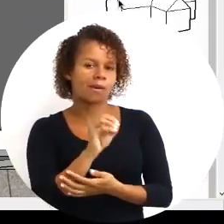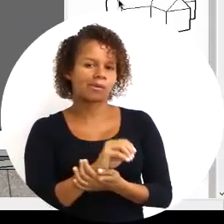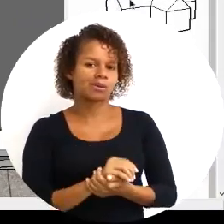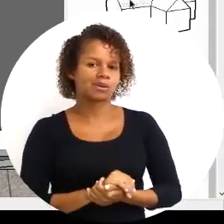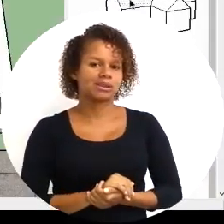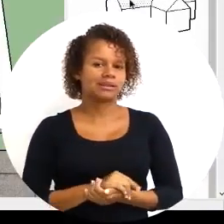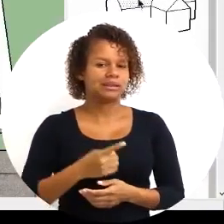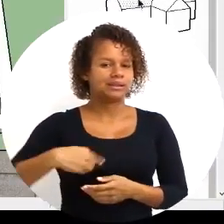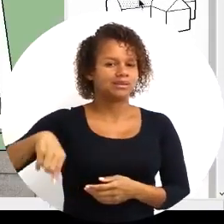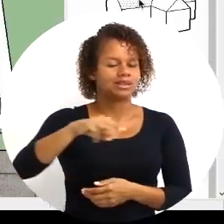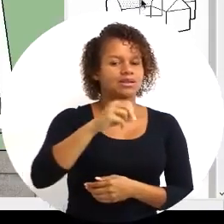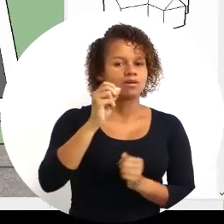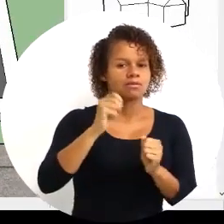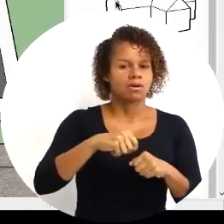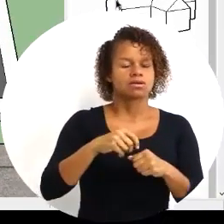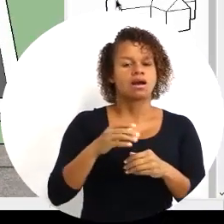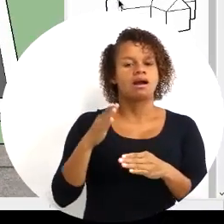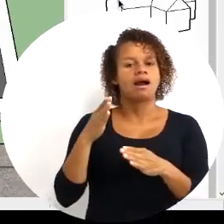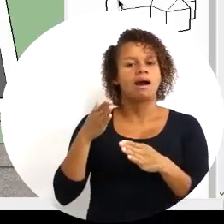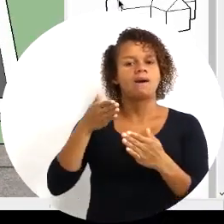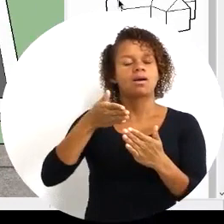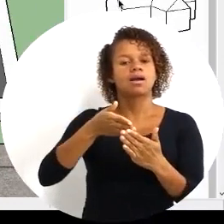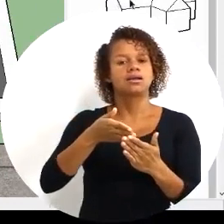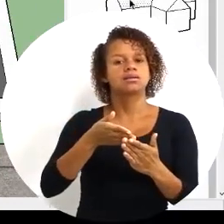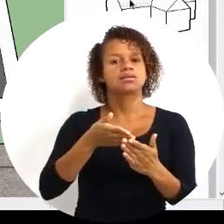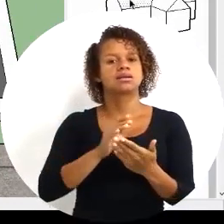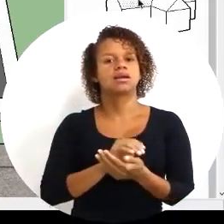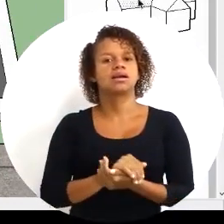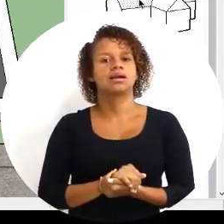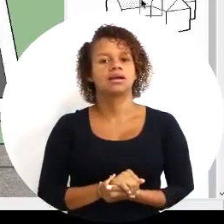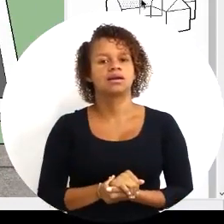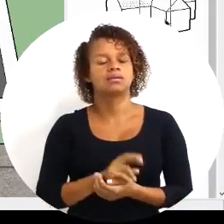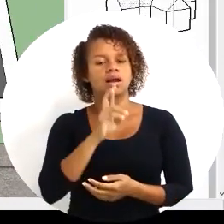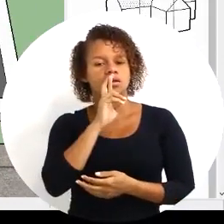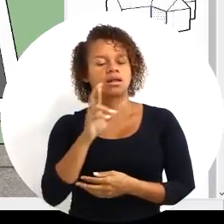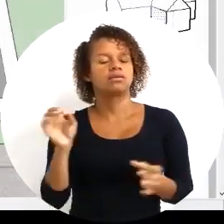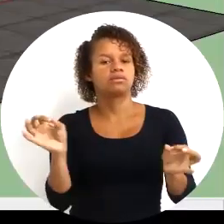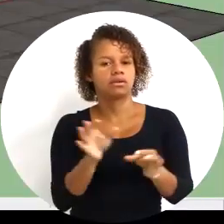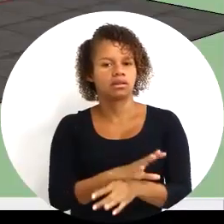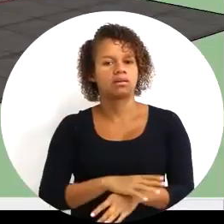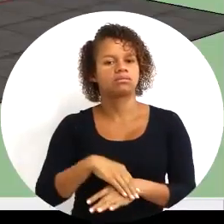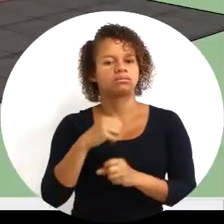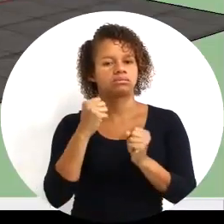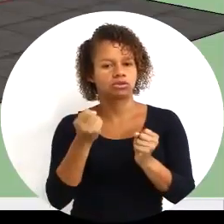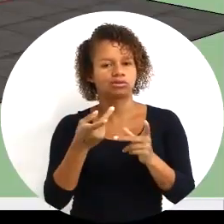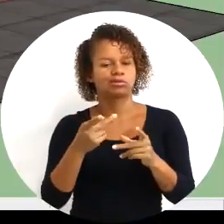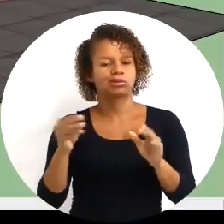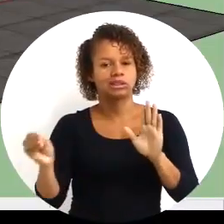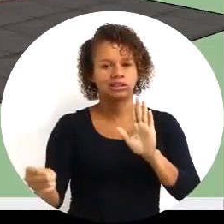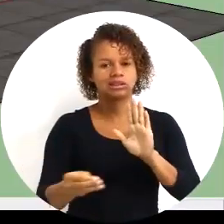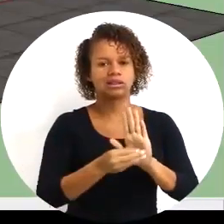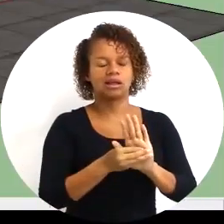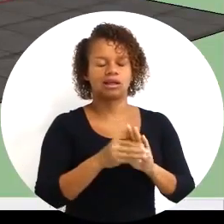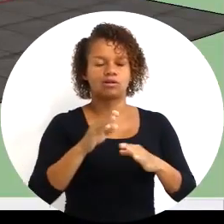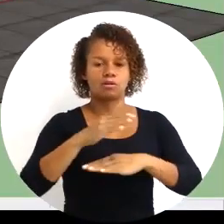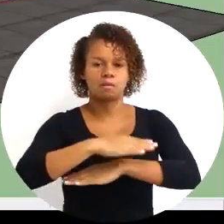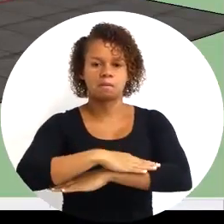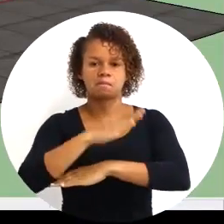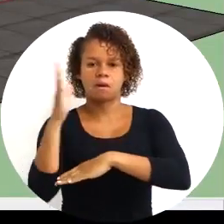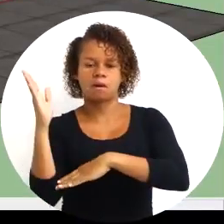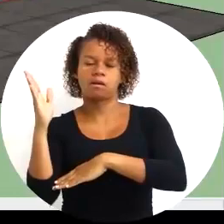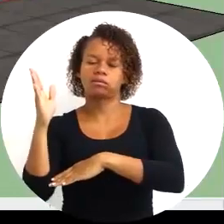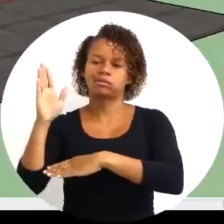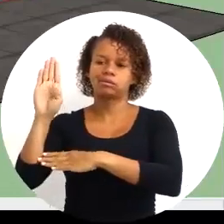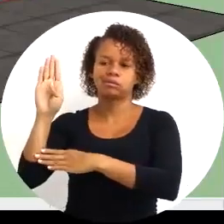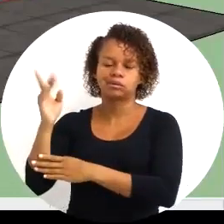blocos, e que vocês possam alcançar, então, um resultado final próximo desse, inserindo